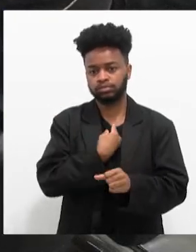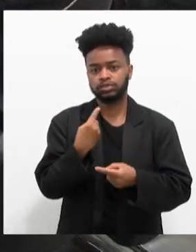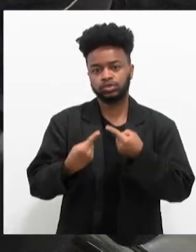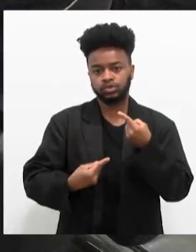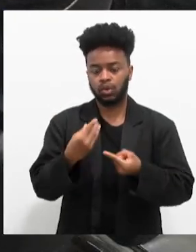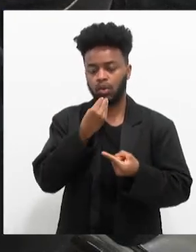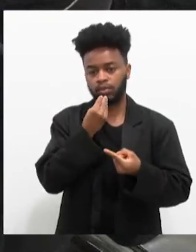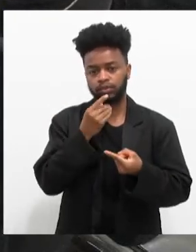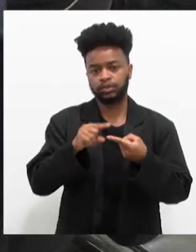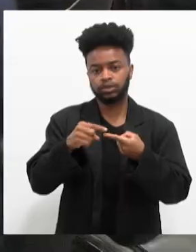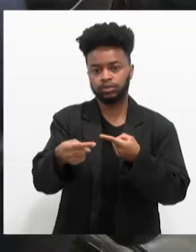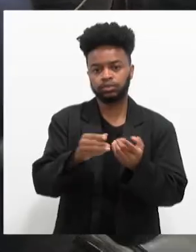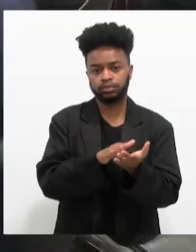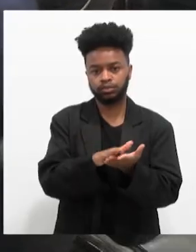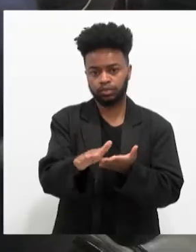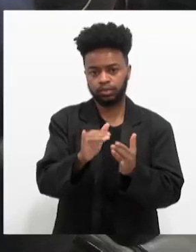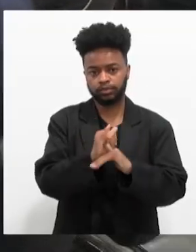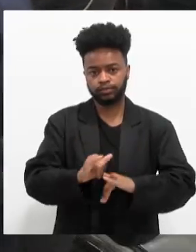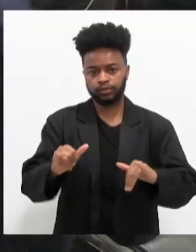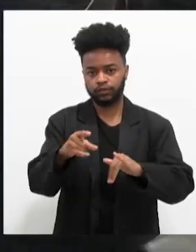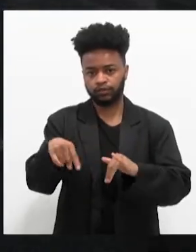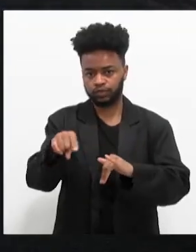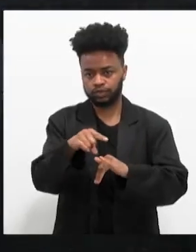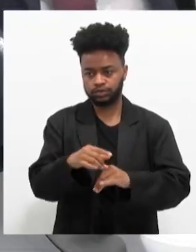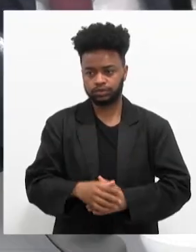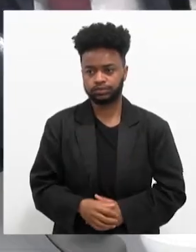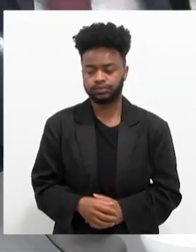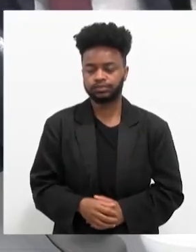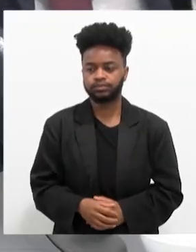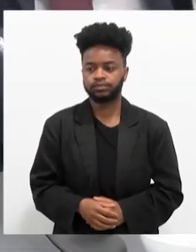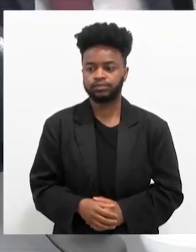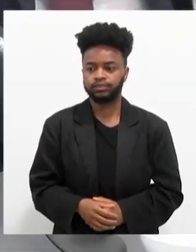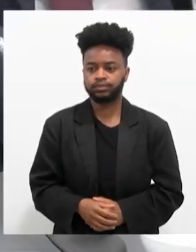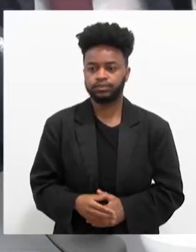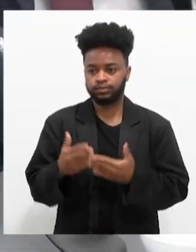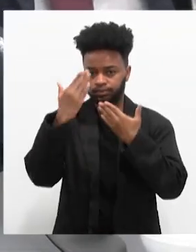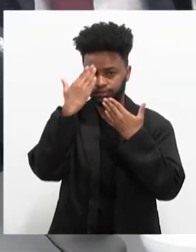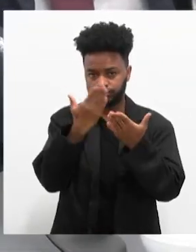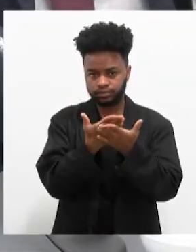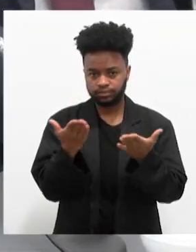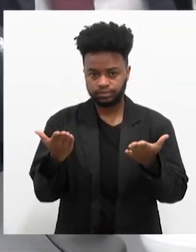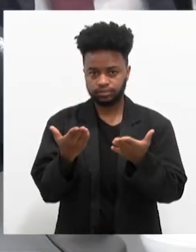vai ser publicado em tempo hábil no edital. Muito obrigado